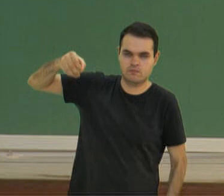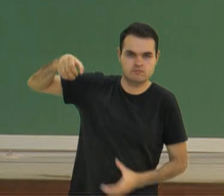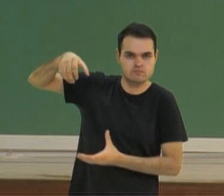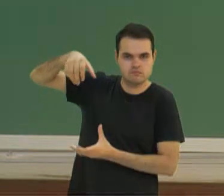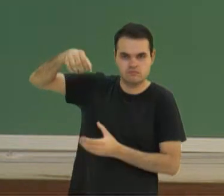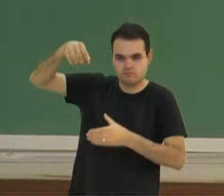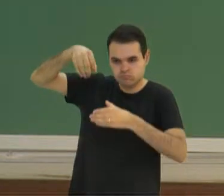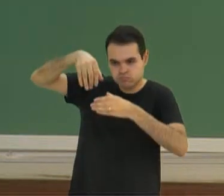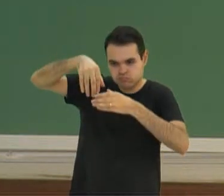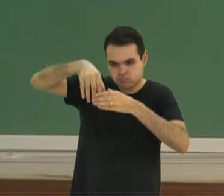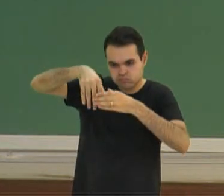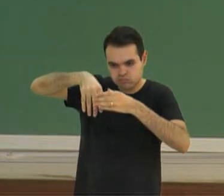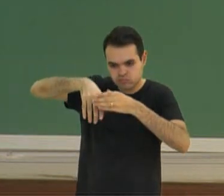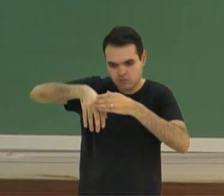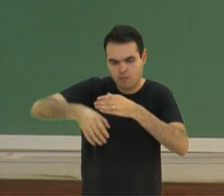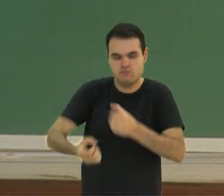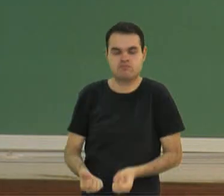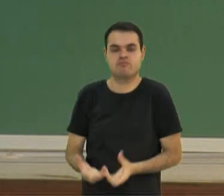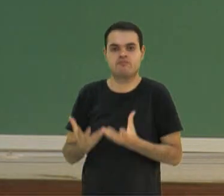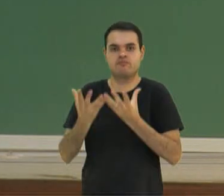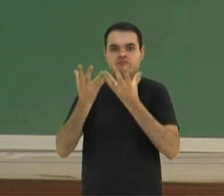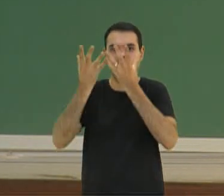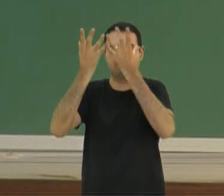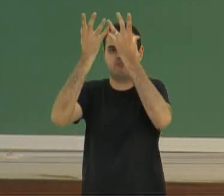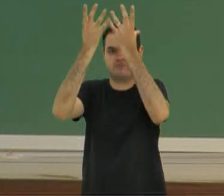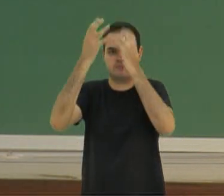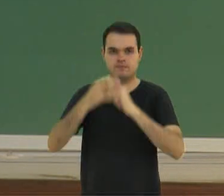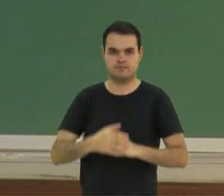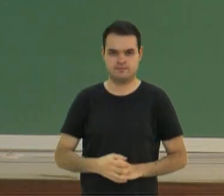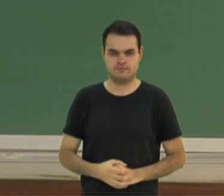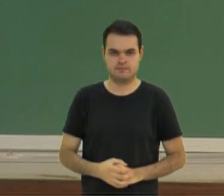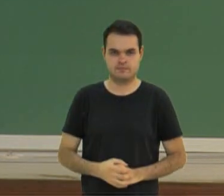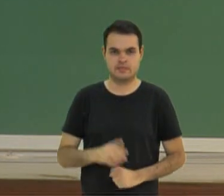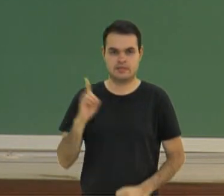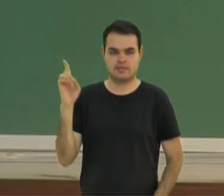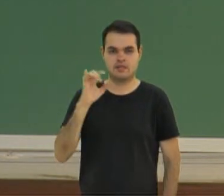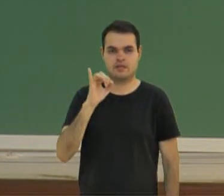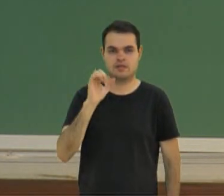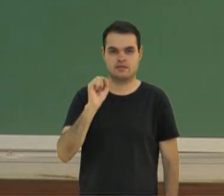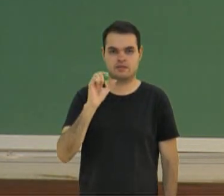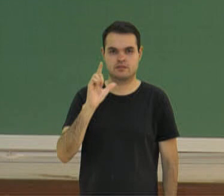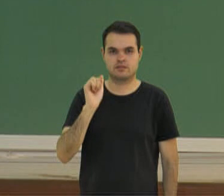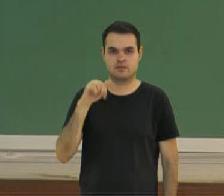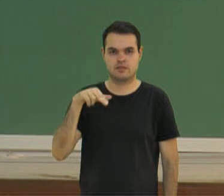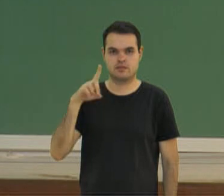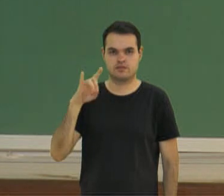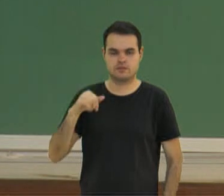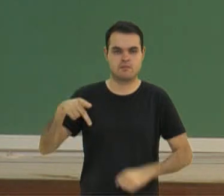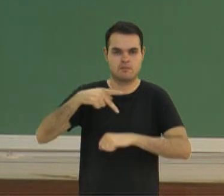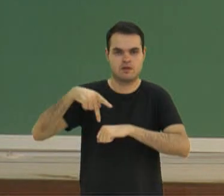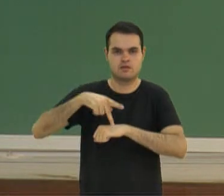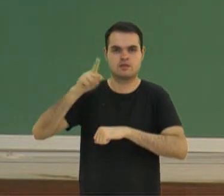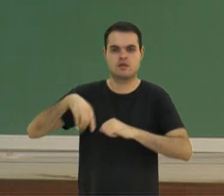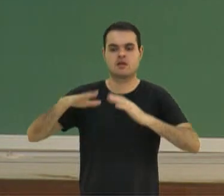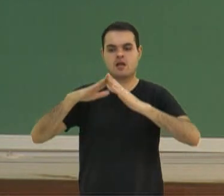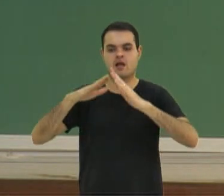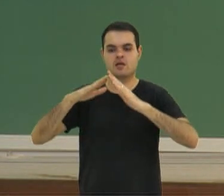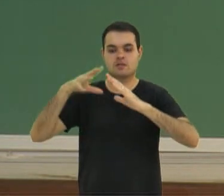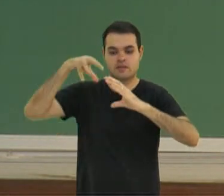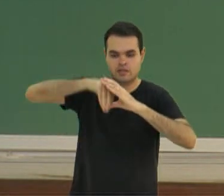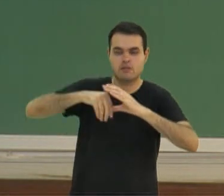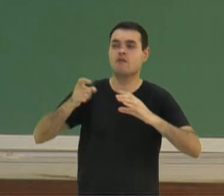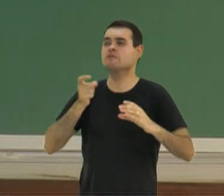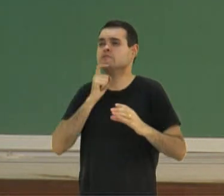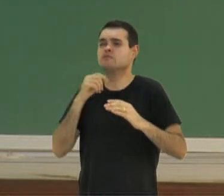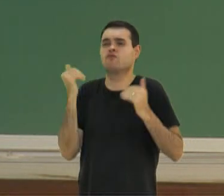aquecimento dessa água, ele acaba gerando vapor, né? Na Islândia, por exemplo, o pessoal utiliza bastante para aquecimento de residência, né, para a própria